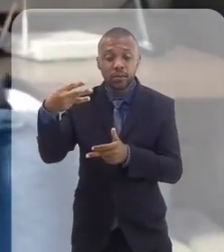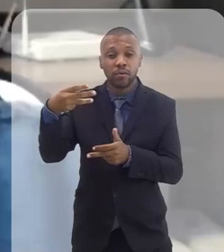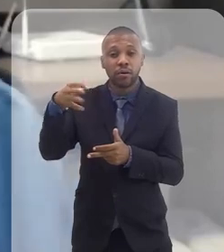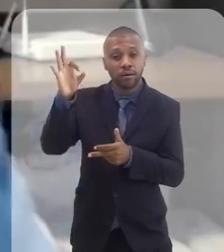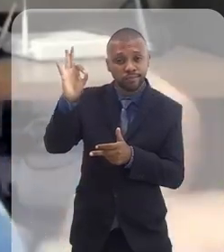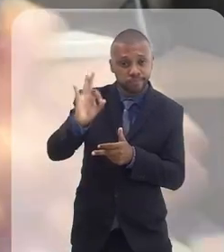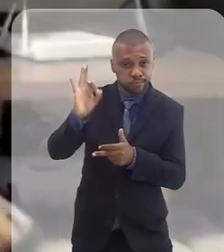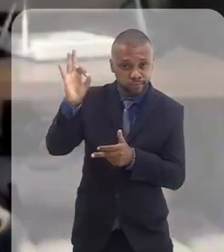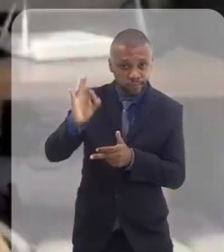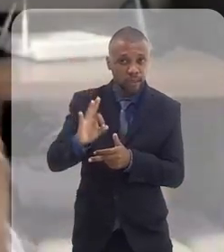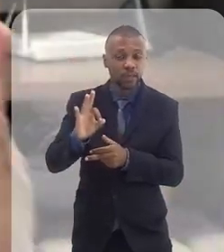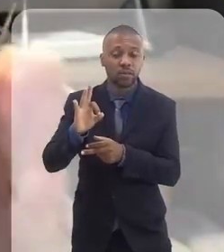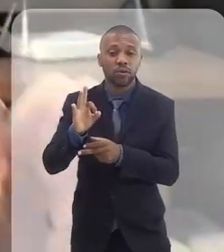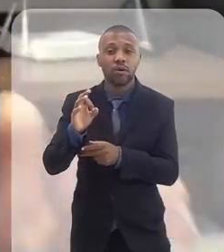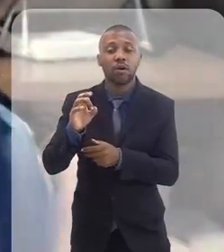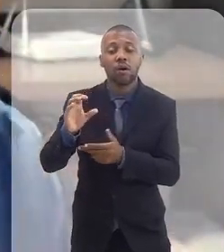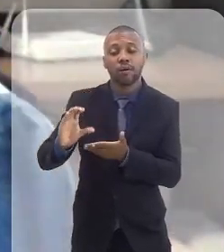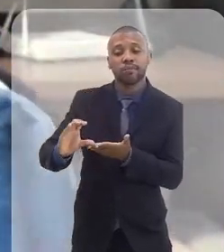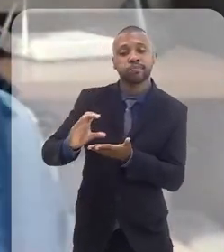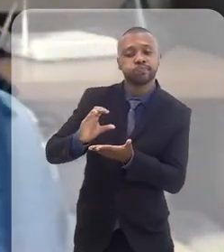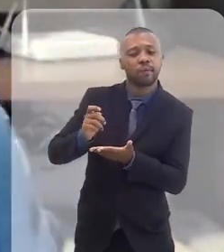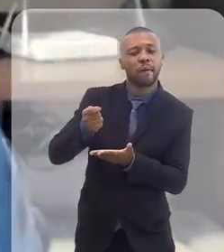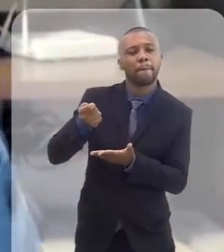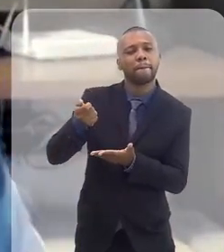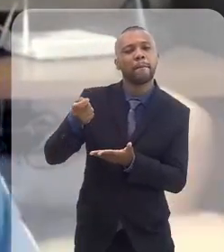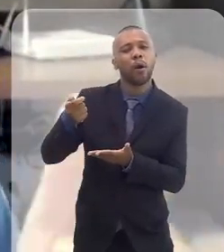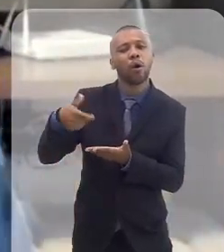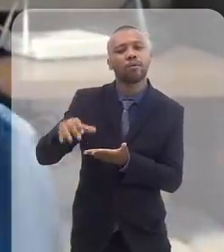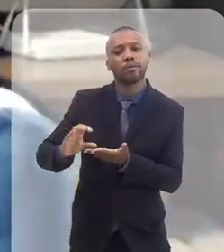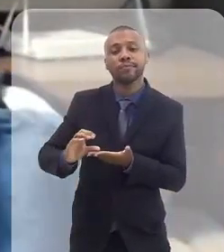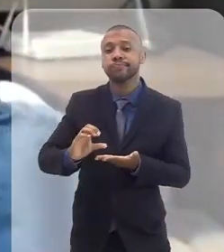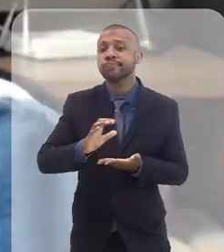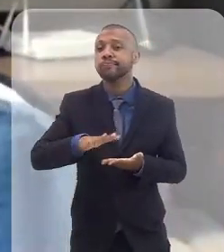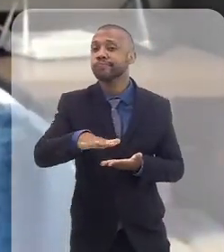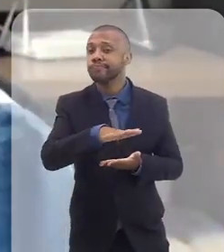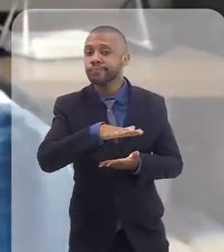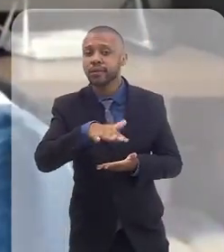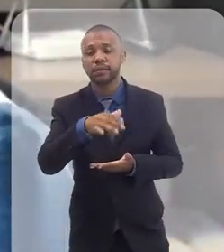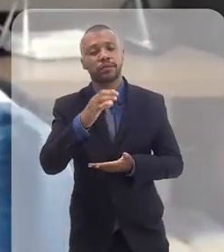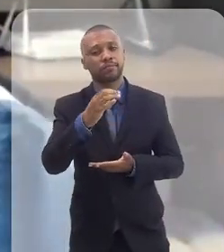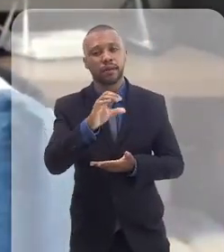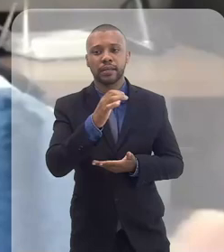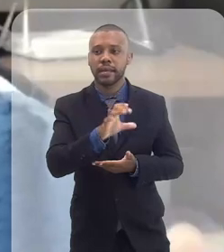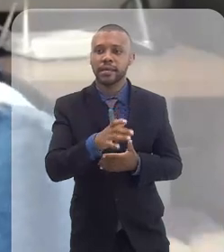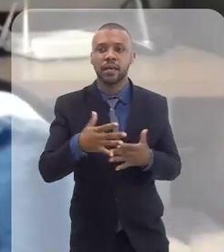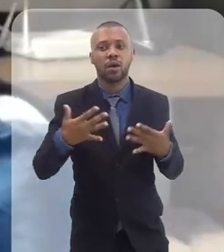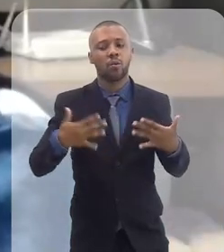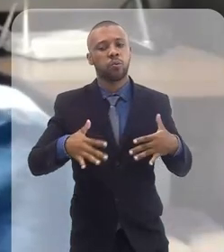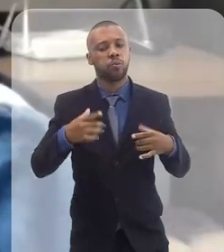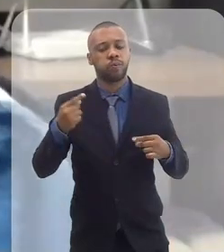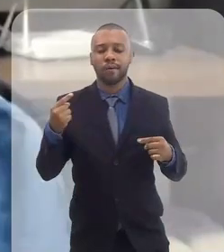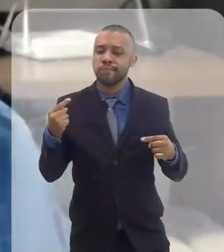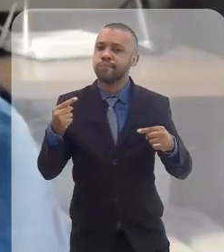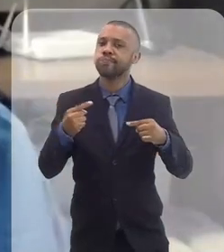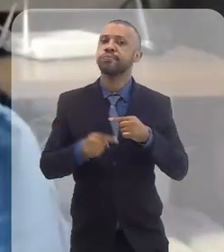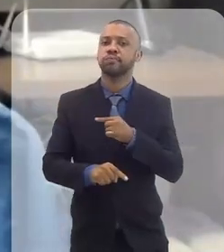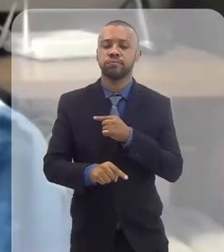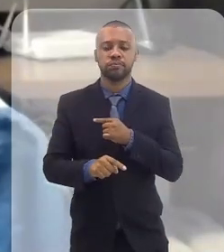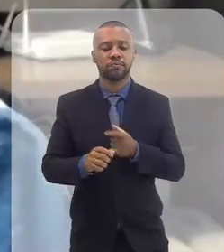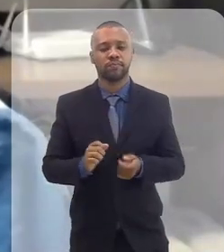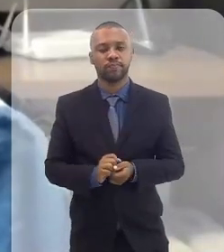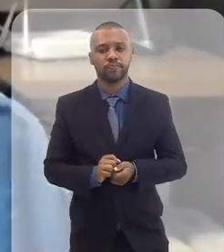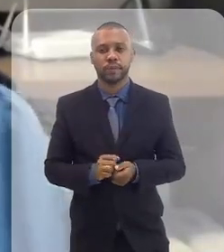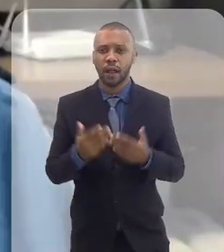mundial, os parcos recursos que são dados para a ciência, é fora do